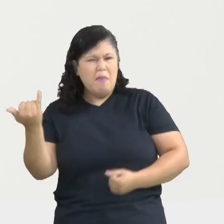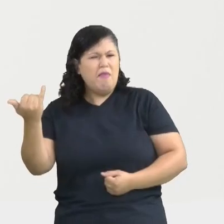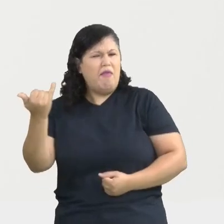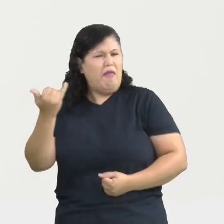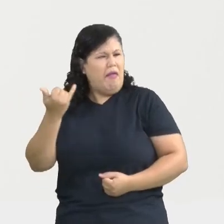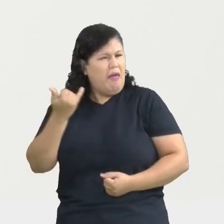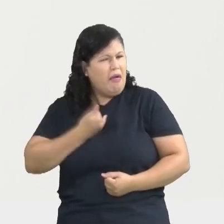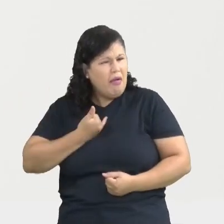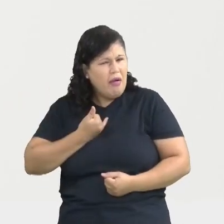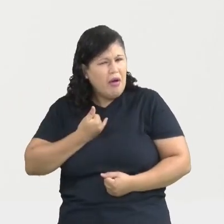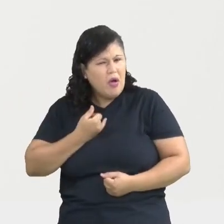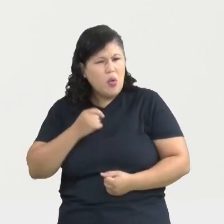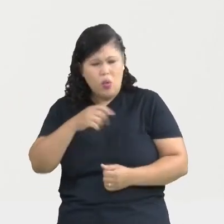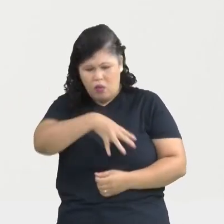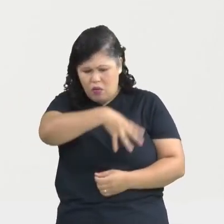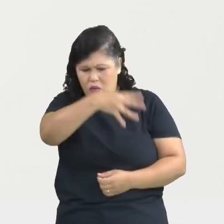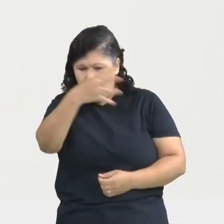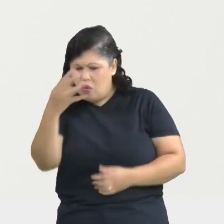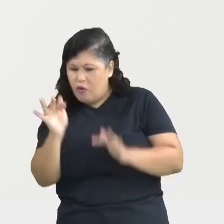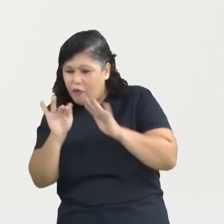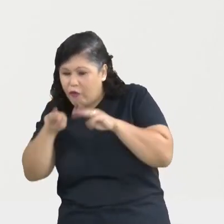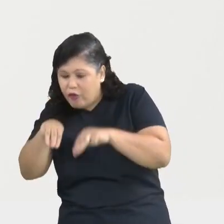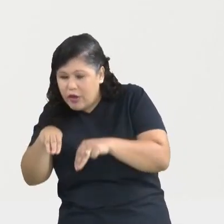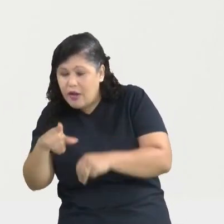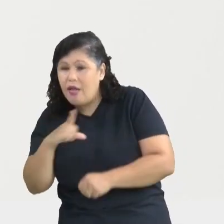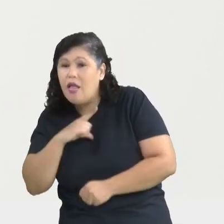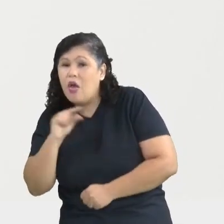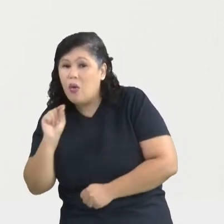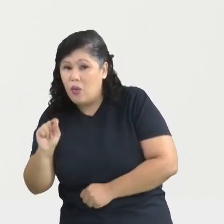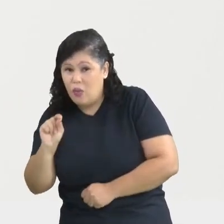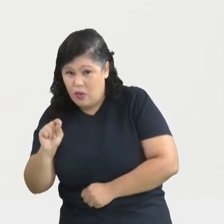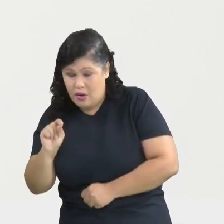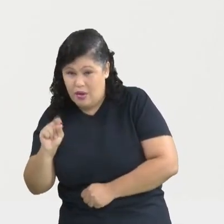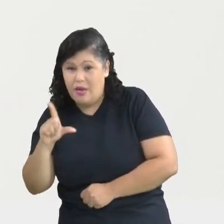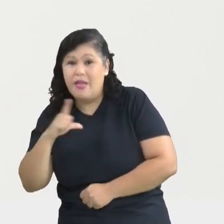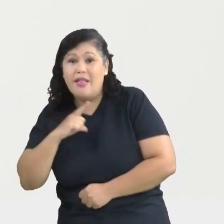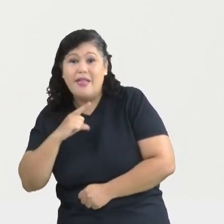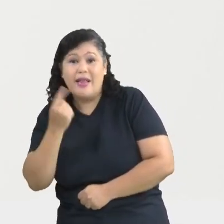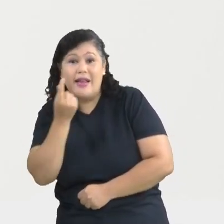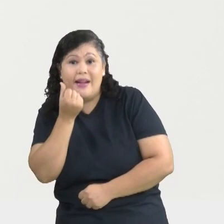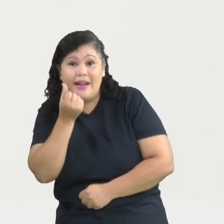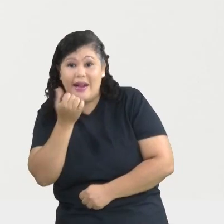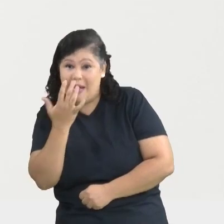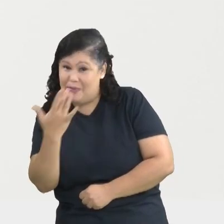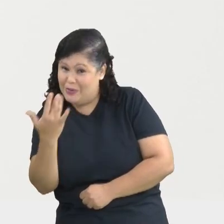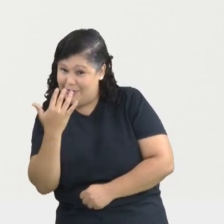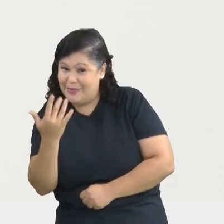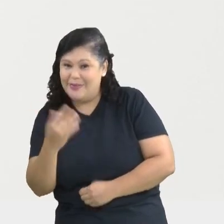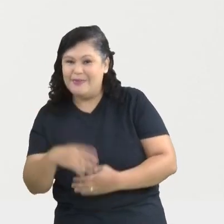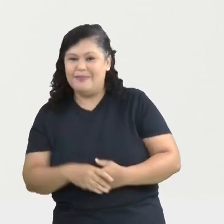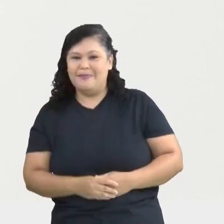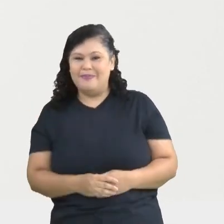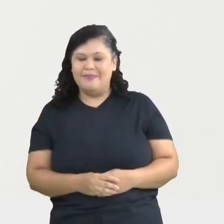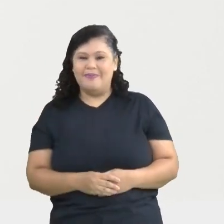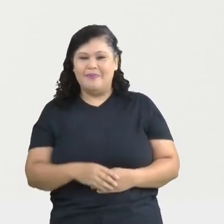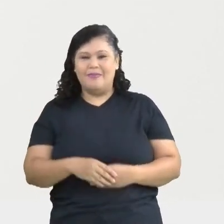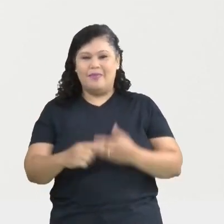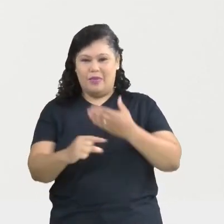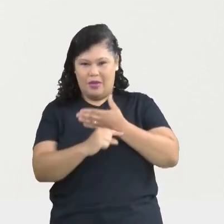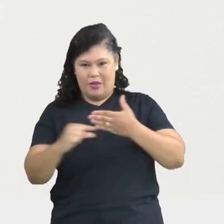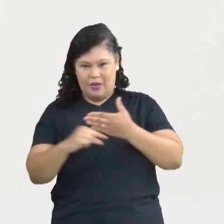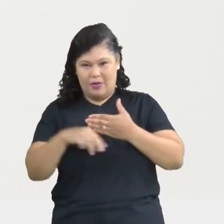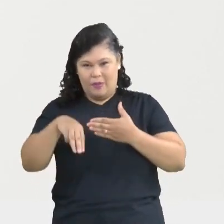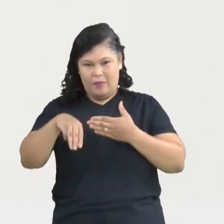para mim, no fim do arco-íris, tem uma imensa caixa de lápis de cor. Marta